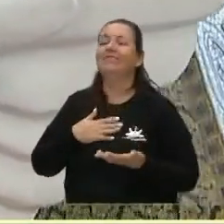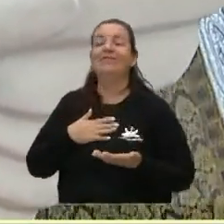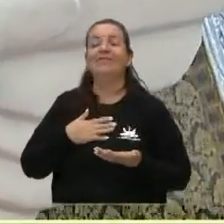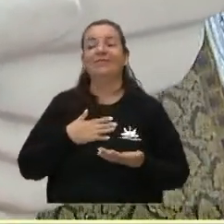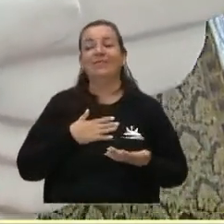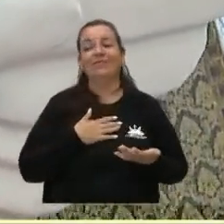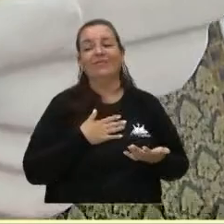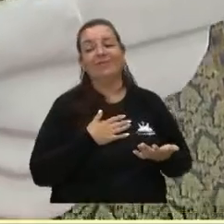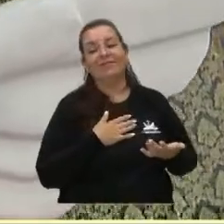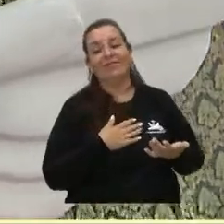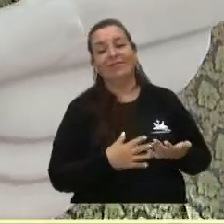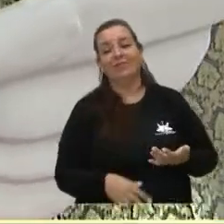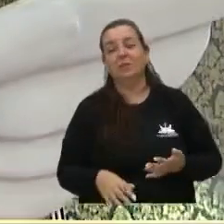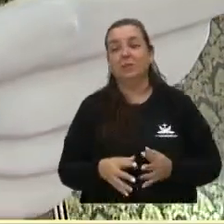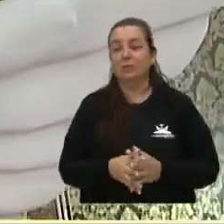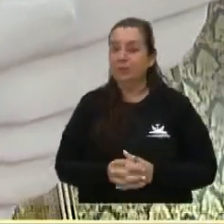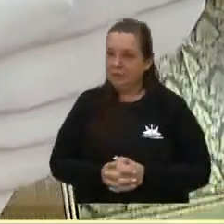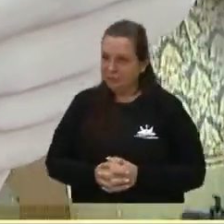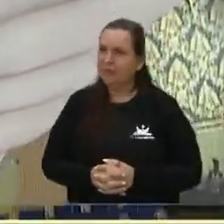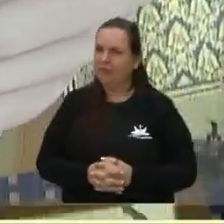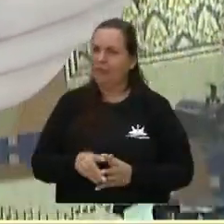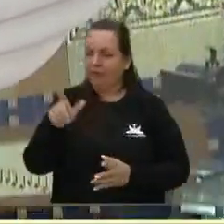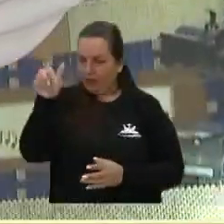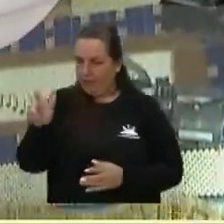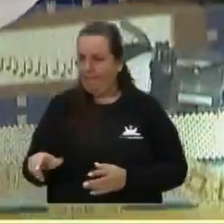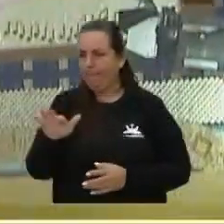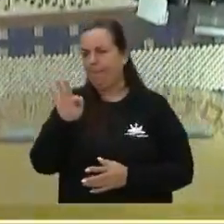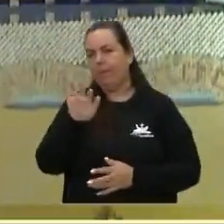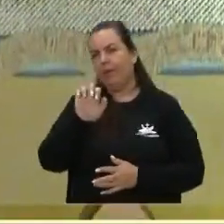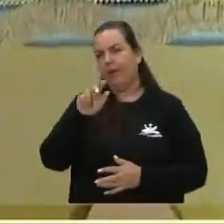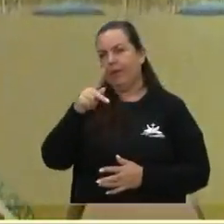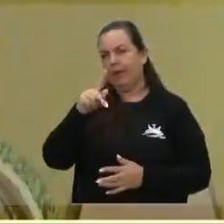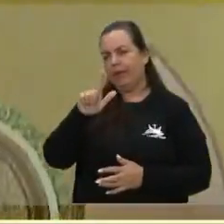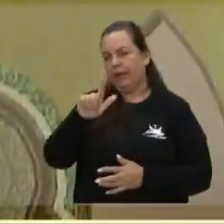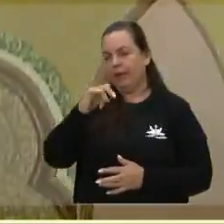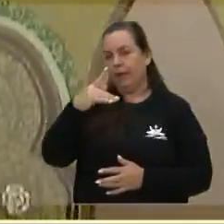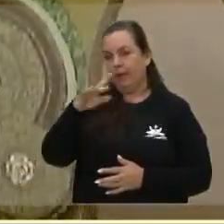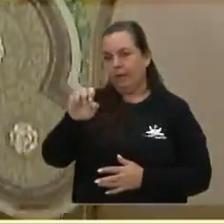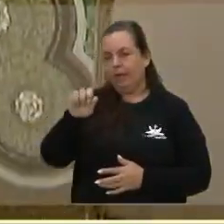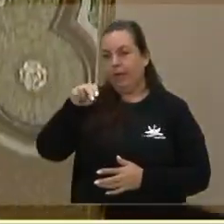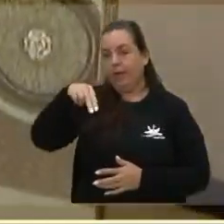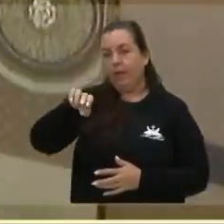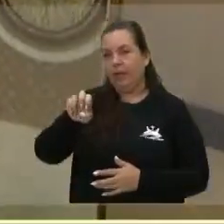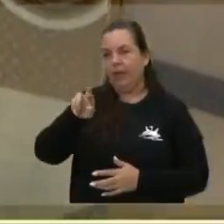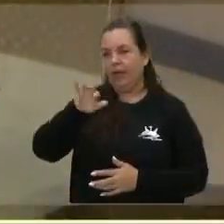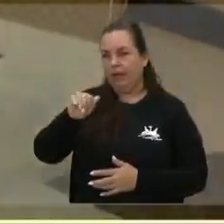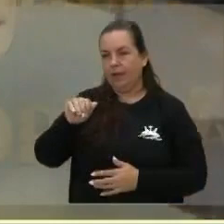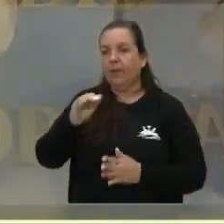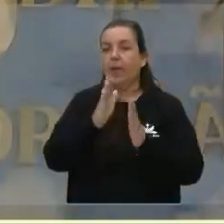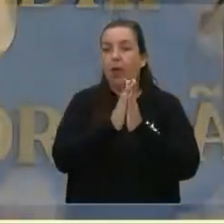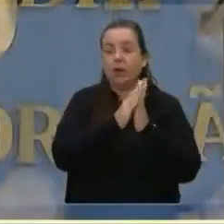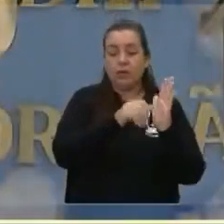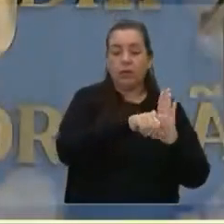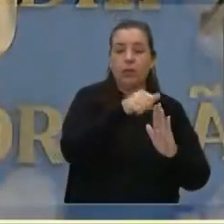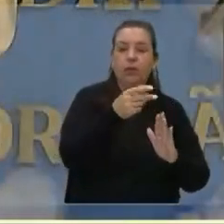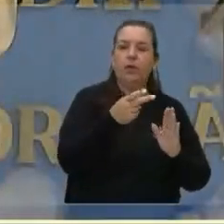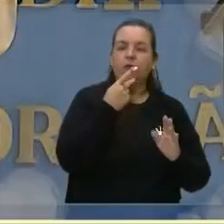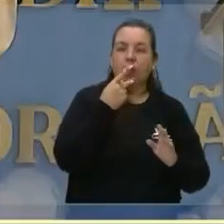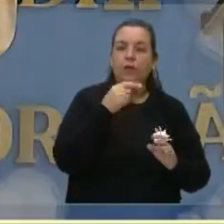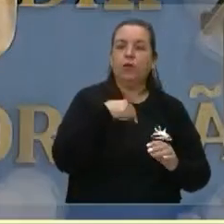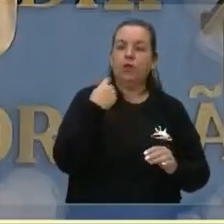mim. Felipe Neri, um santo, a oração primeira dizia que nós